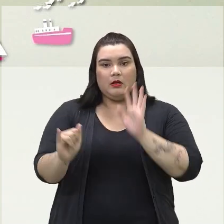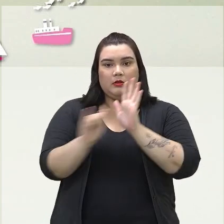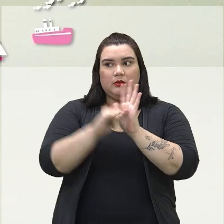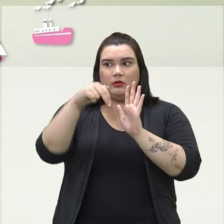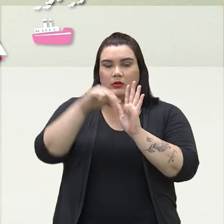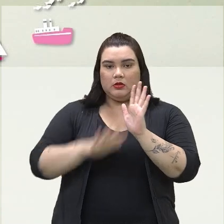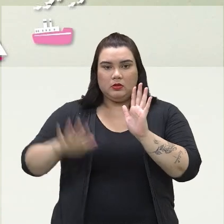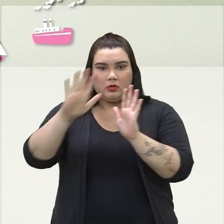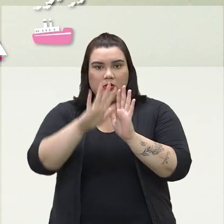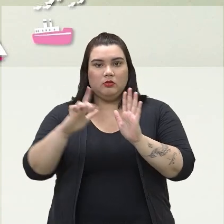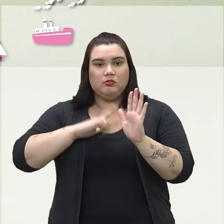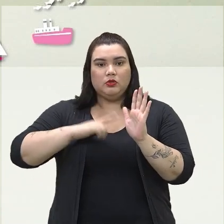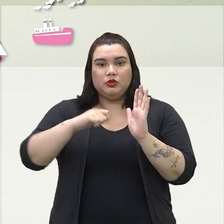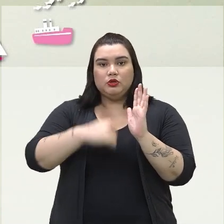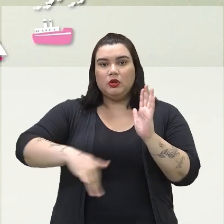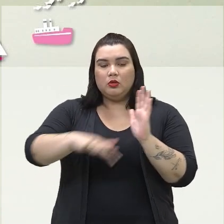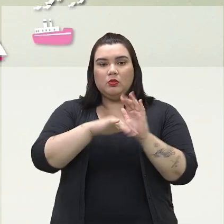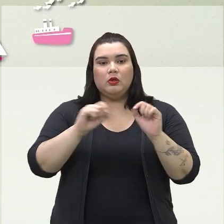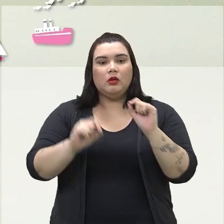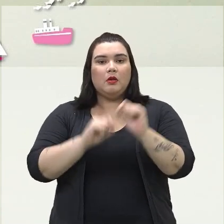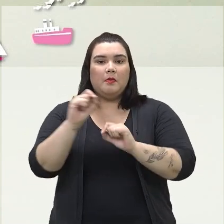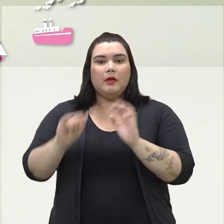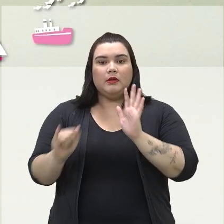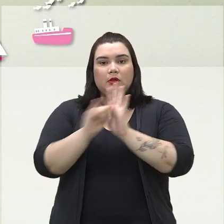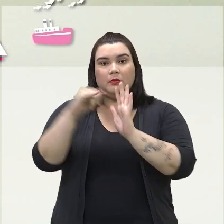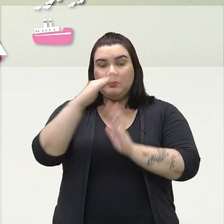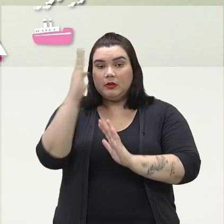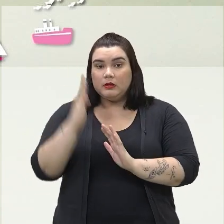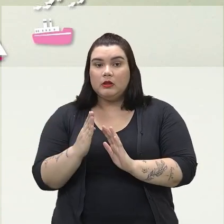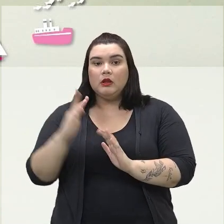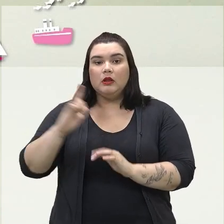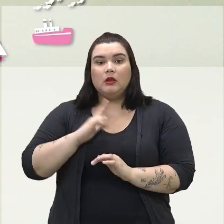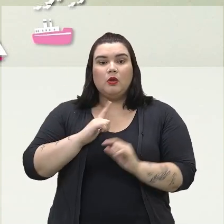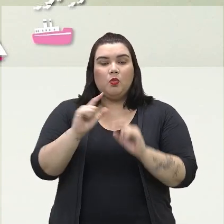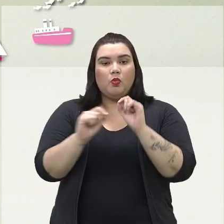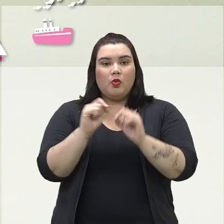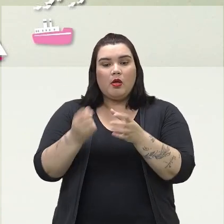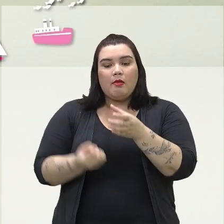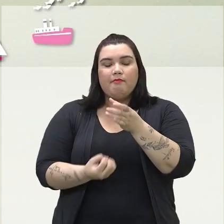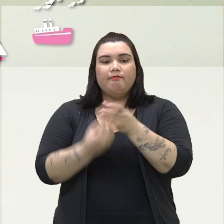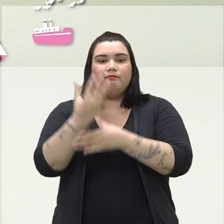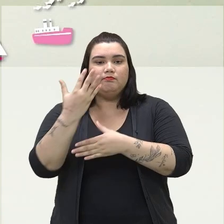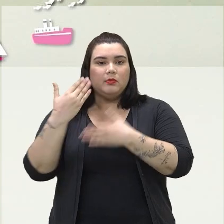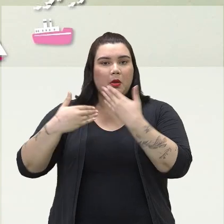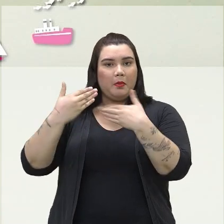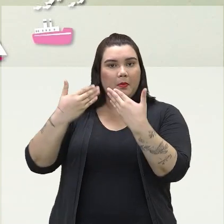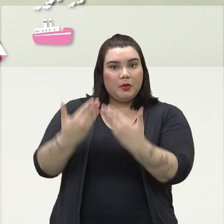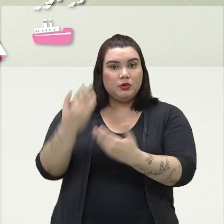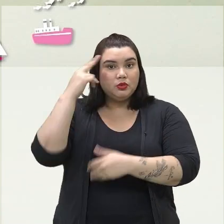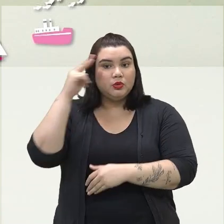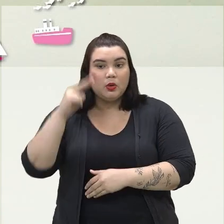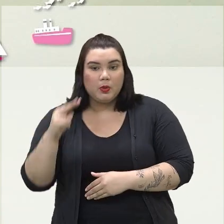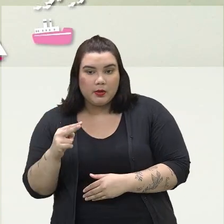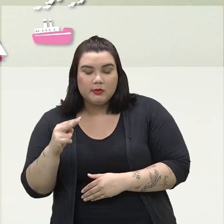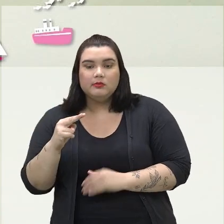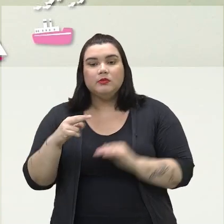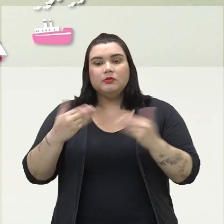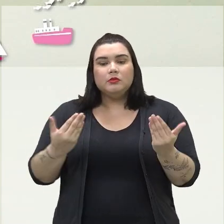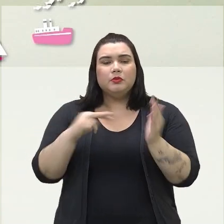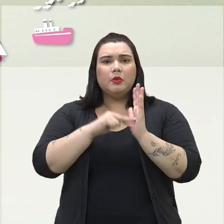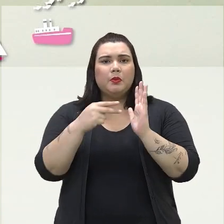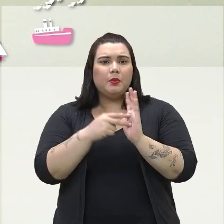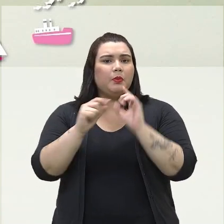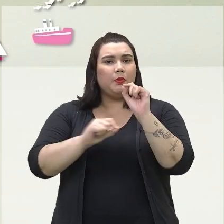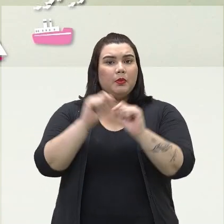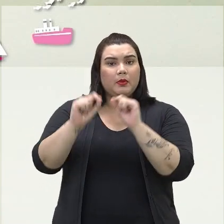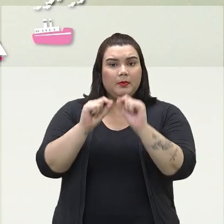nacionais, de uma forma geral, e a identidade brasileira também, elas são construídas ao longo dos processos históricos. O que isso significa